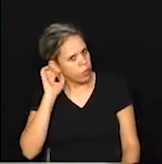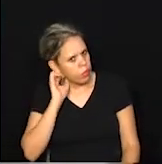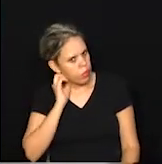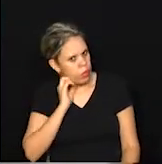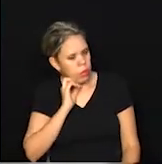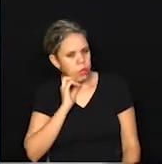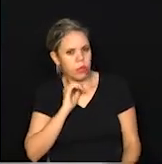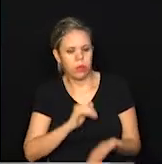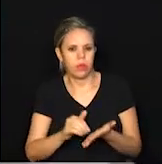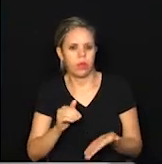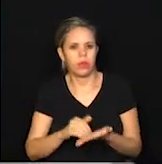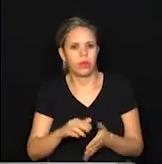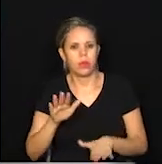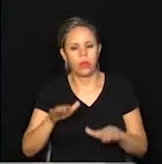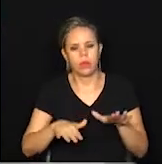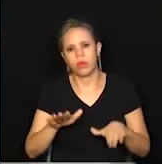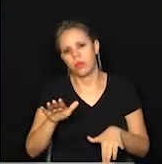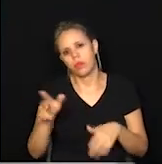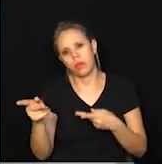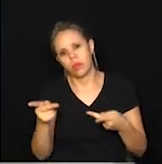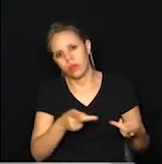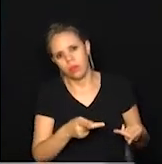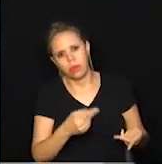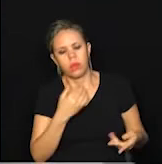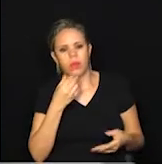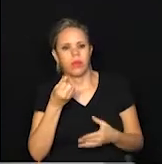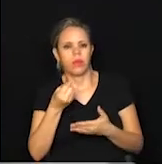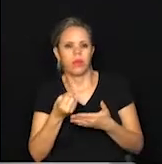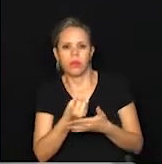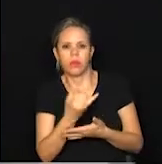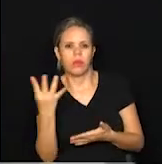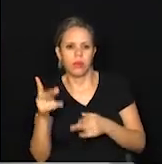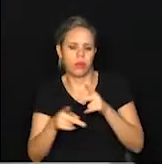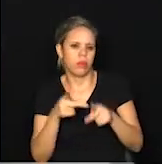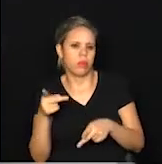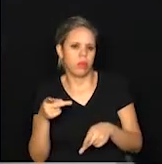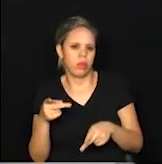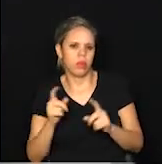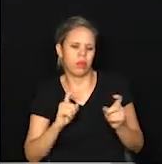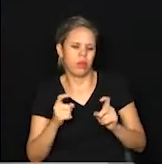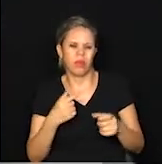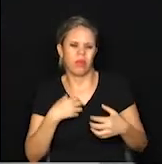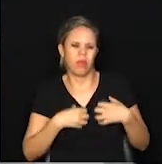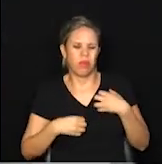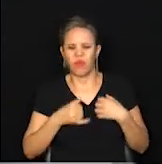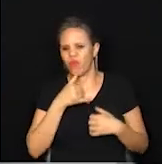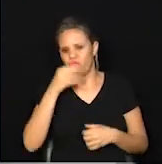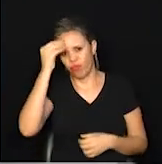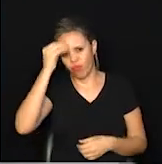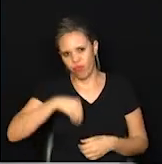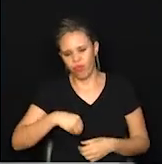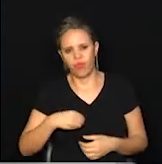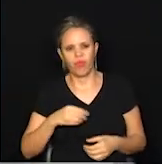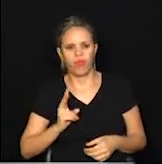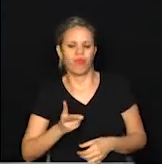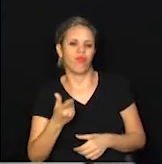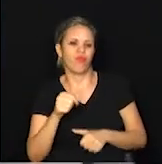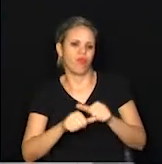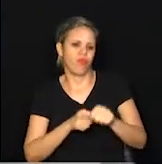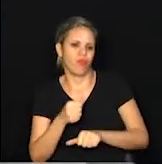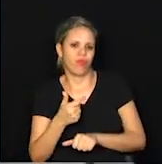O secretário às vezes chama o conselho e não dá nem quórum. Então, chega uma hora que desanima, né? Que você fala, vamos tocar de outro